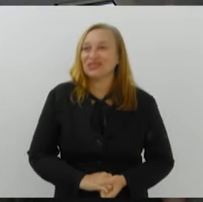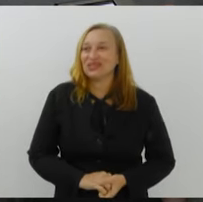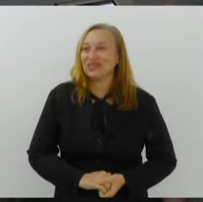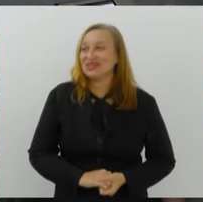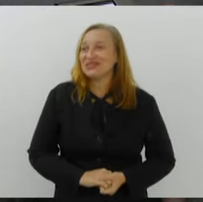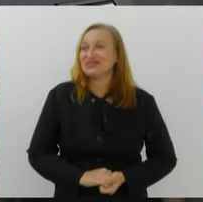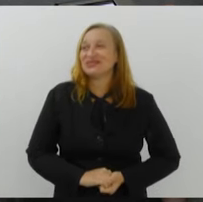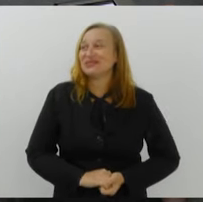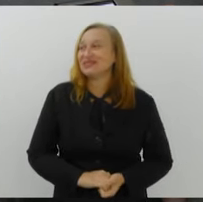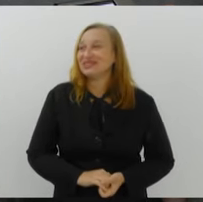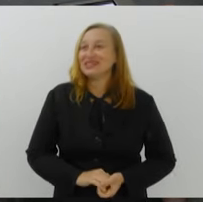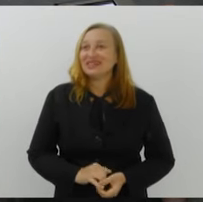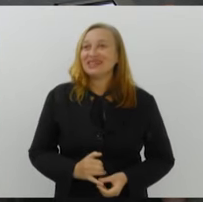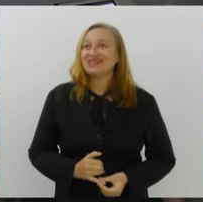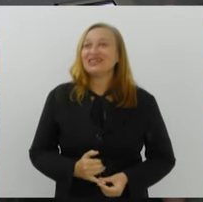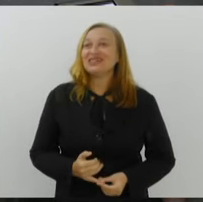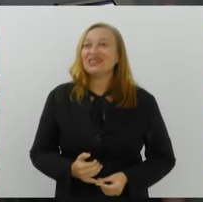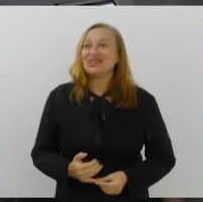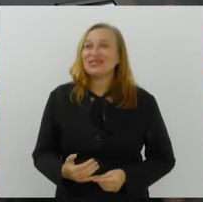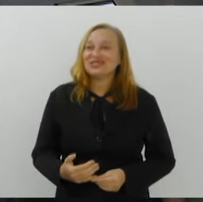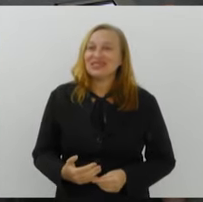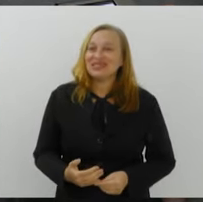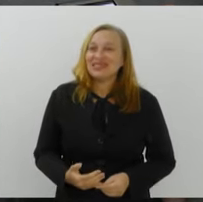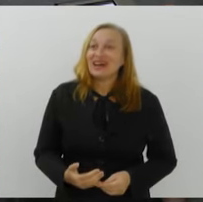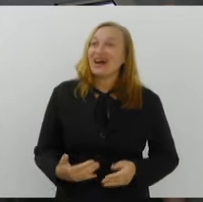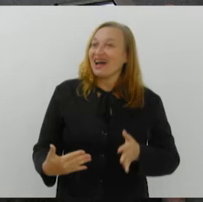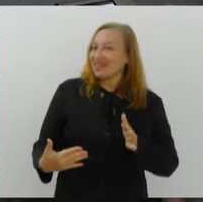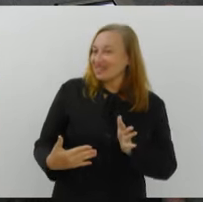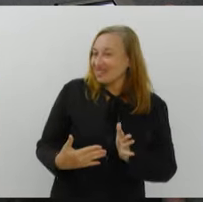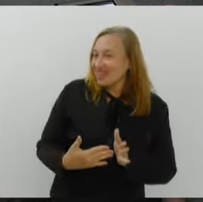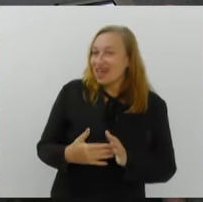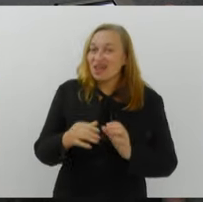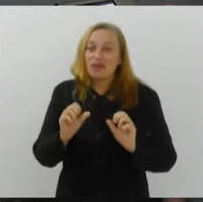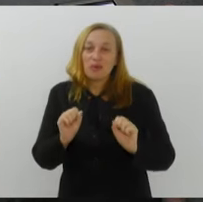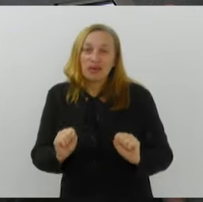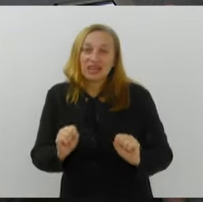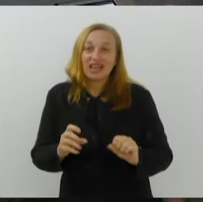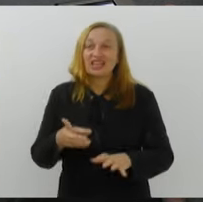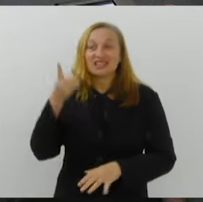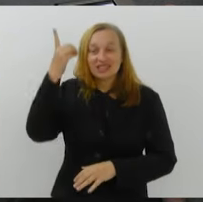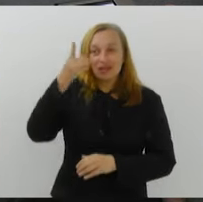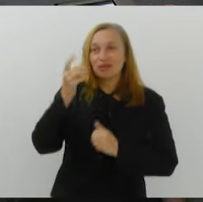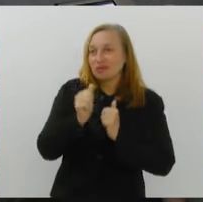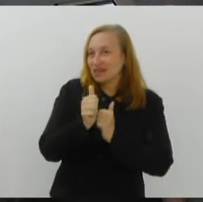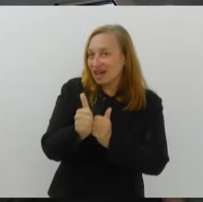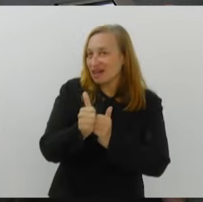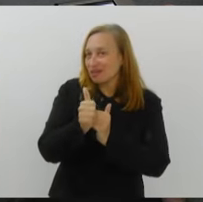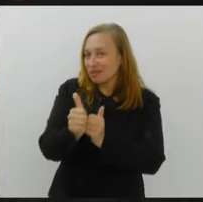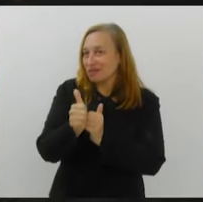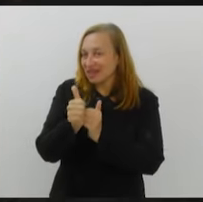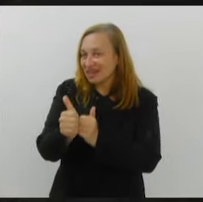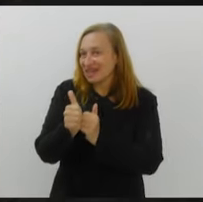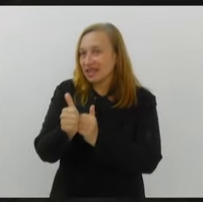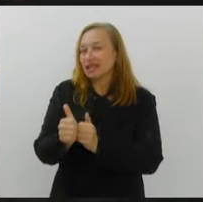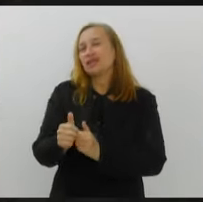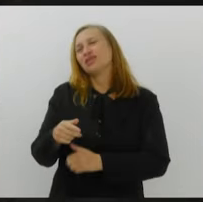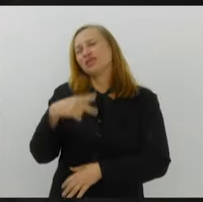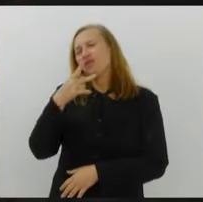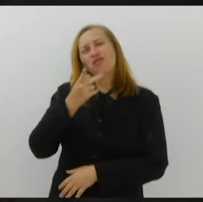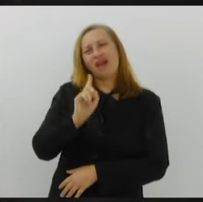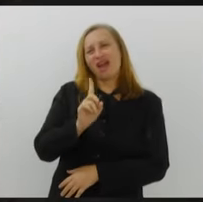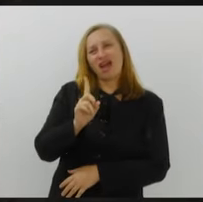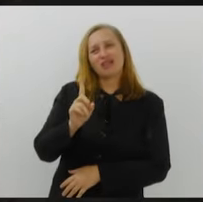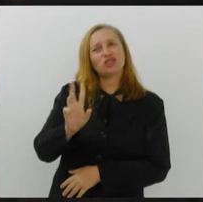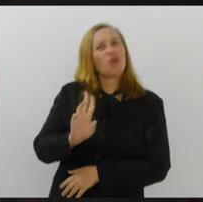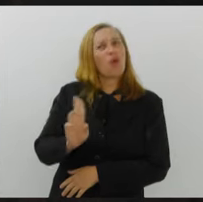Presidente, até para poder, se o deputado quiser me acompanhar nas minhas agendas... Pediria que não citasse nomes.